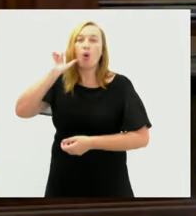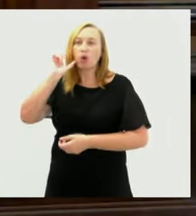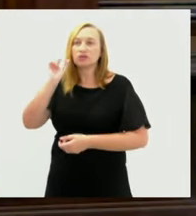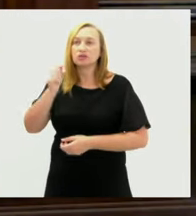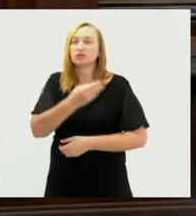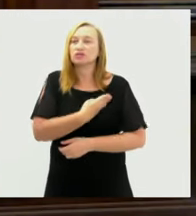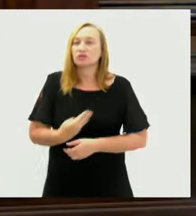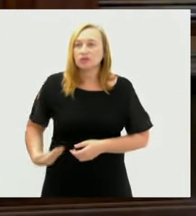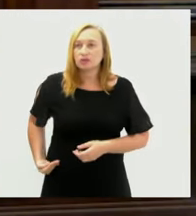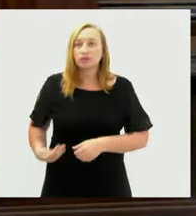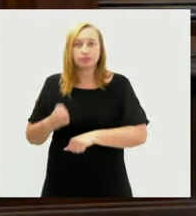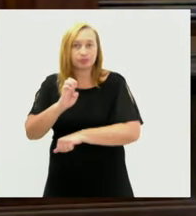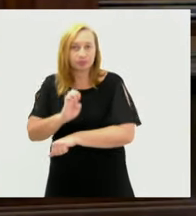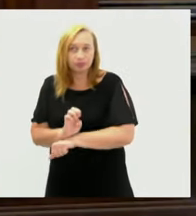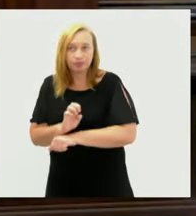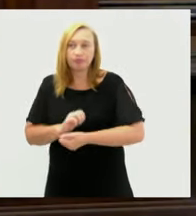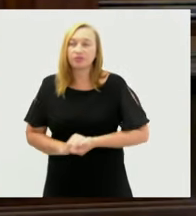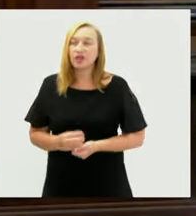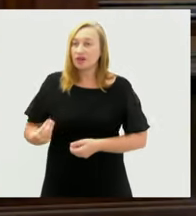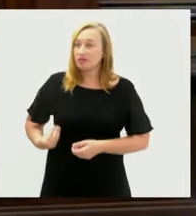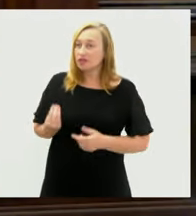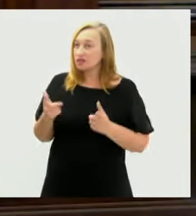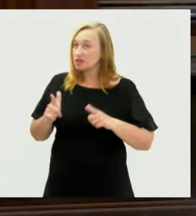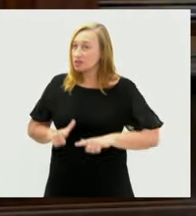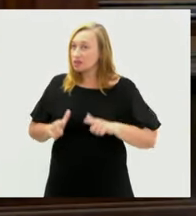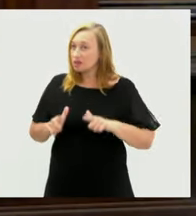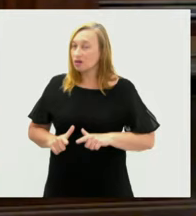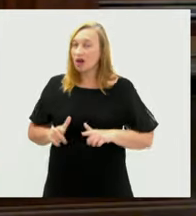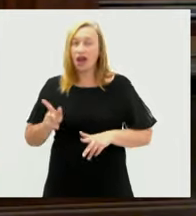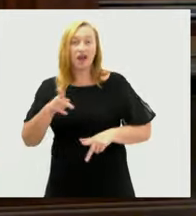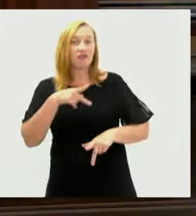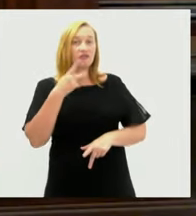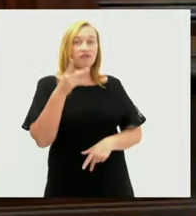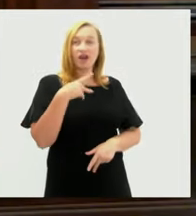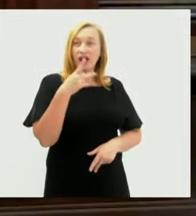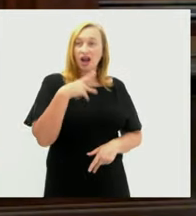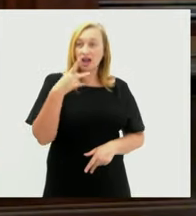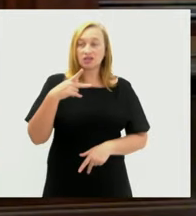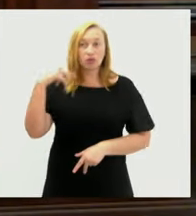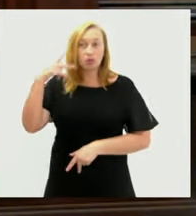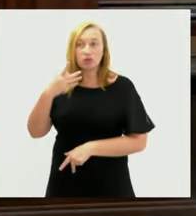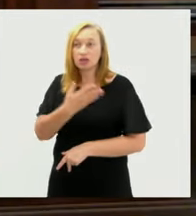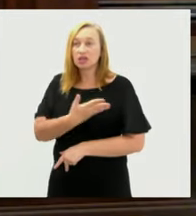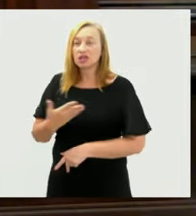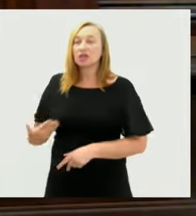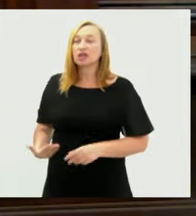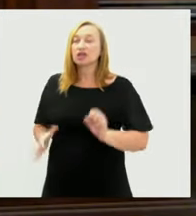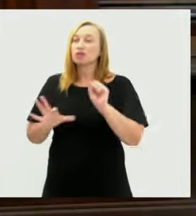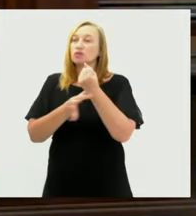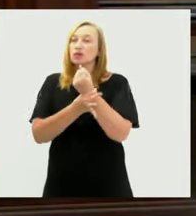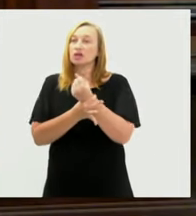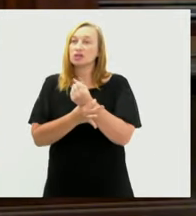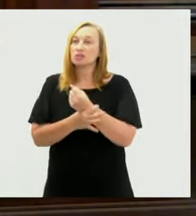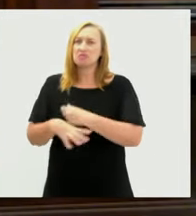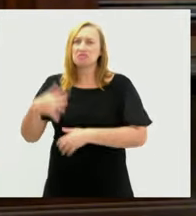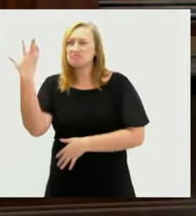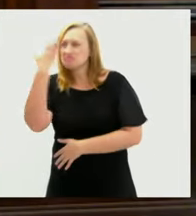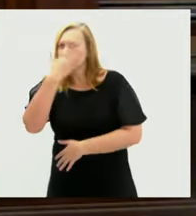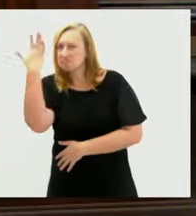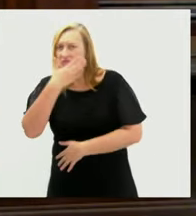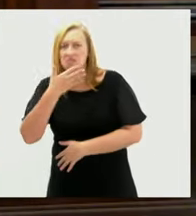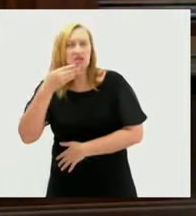do estado estava aqui se gabando da sua política de segurança pública, que a gente não vê melhoria